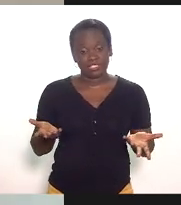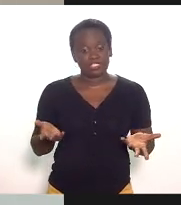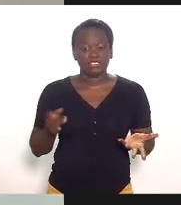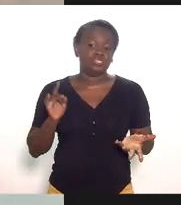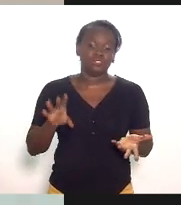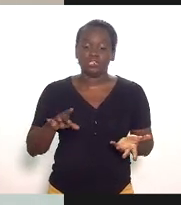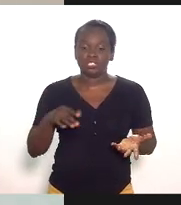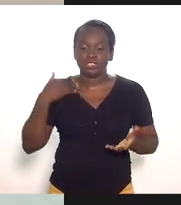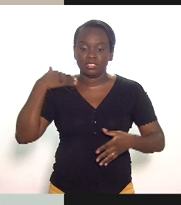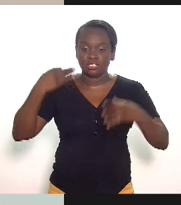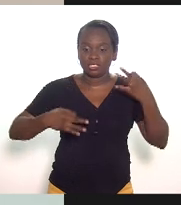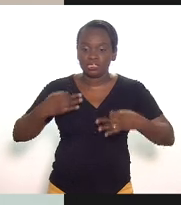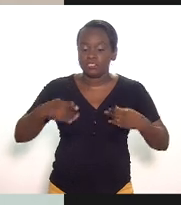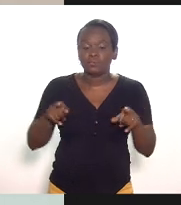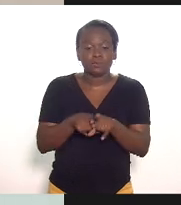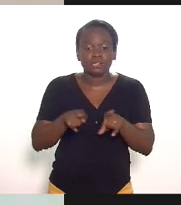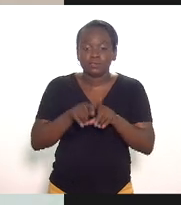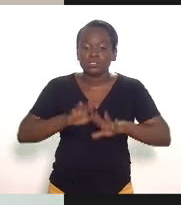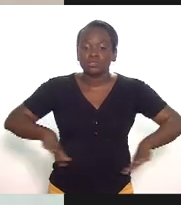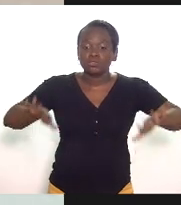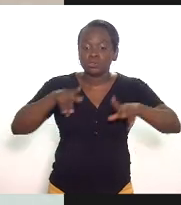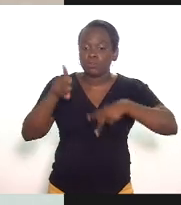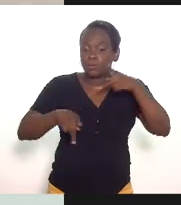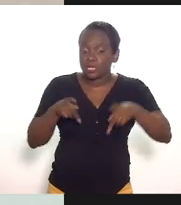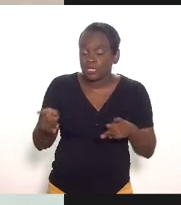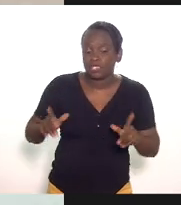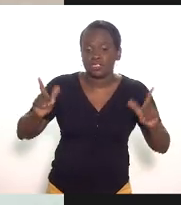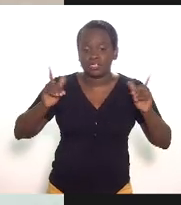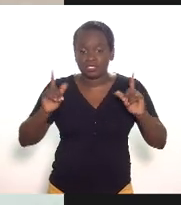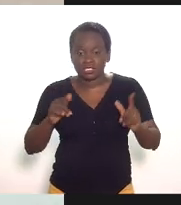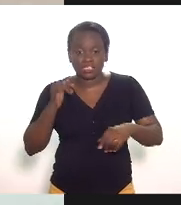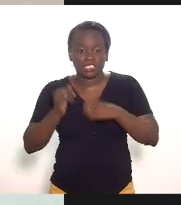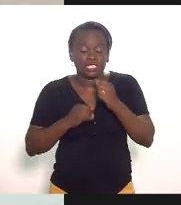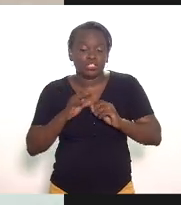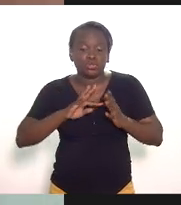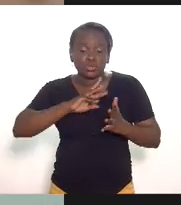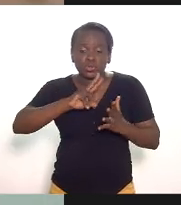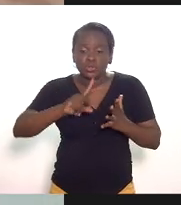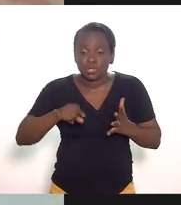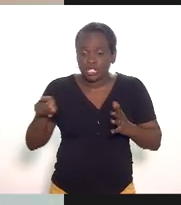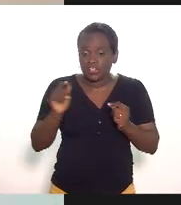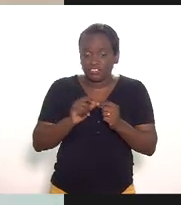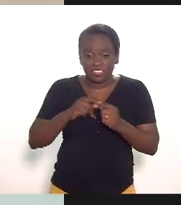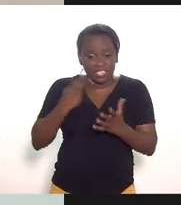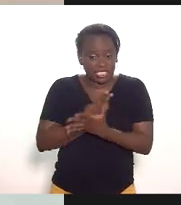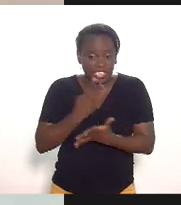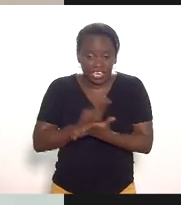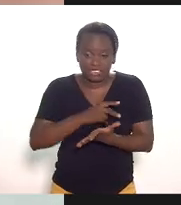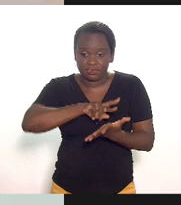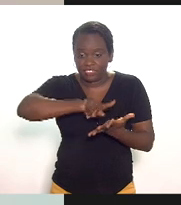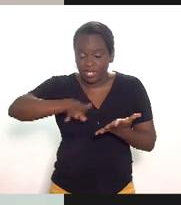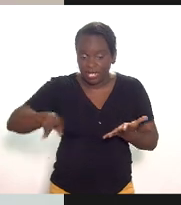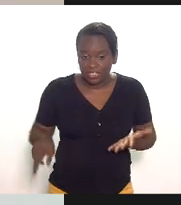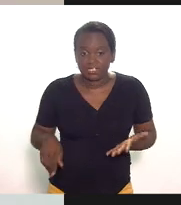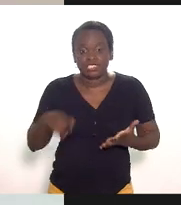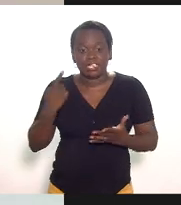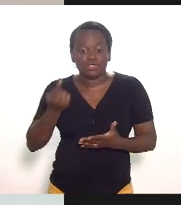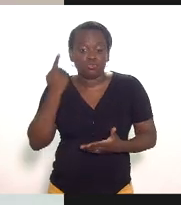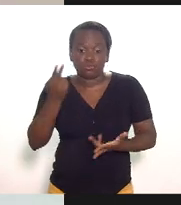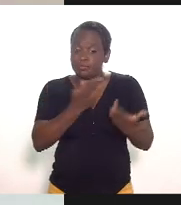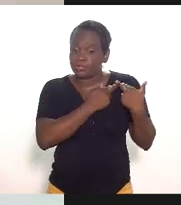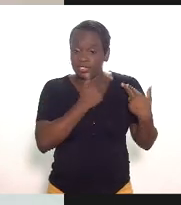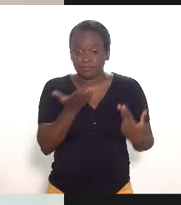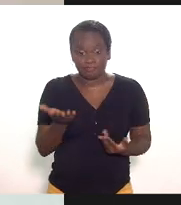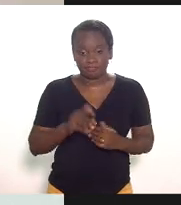só para o Tribunal Misto, mas para toda a população, para toda a imprensa, né? Tudo aquilo que ele cometeu de irregularidade, que ele é o único responsável por